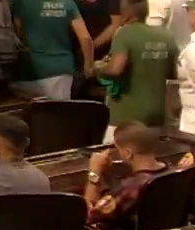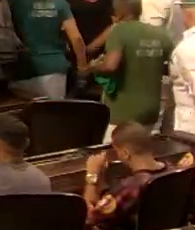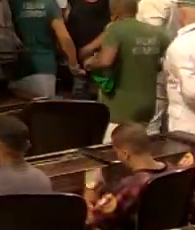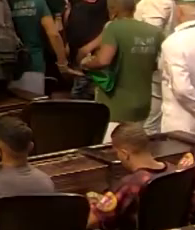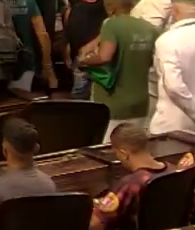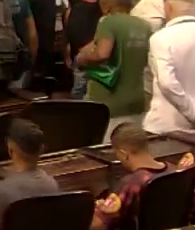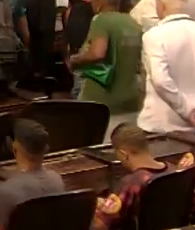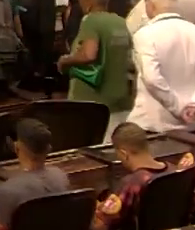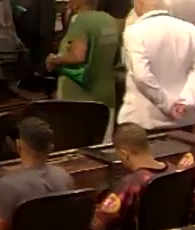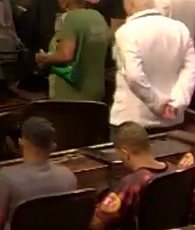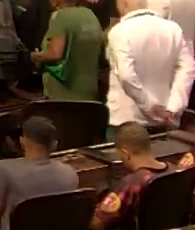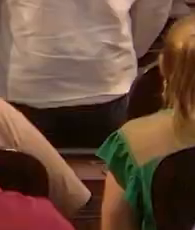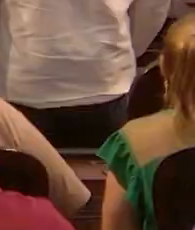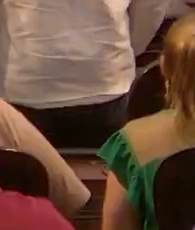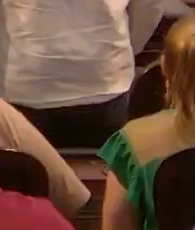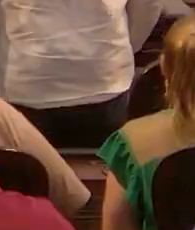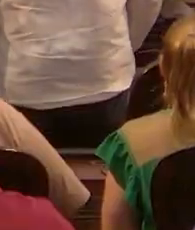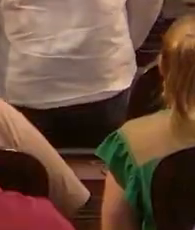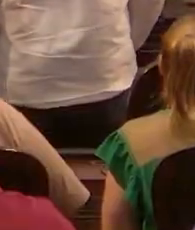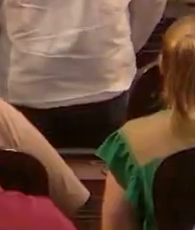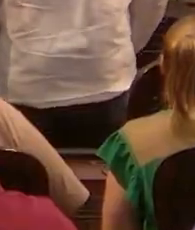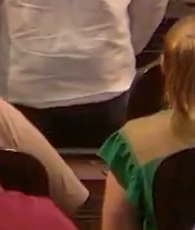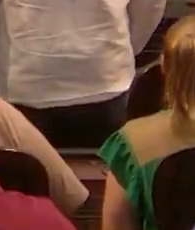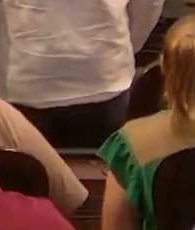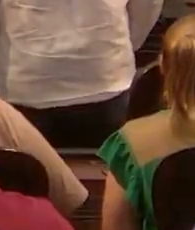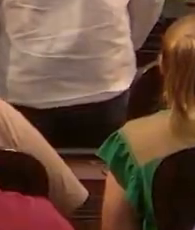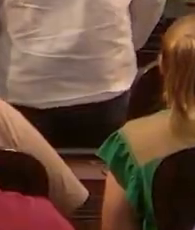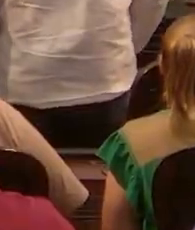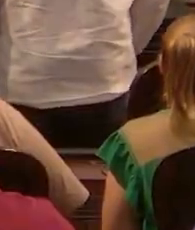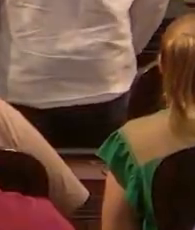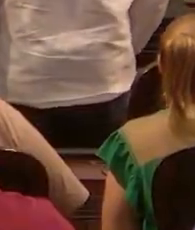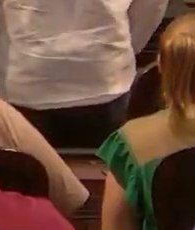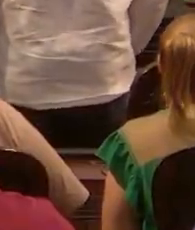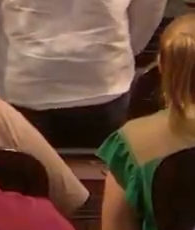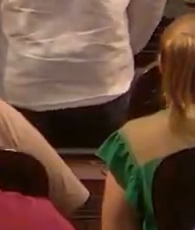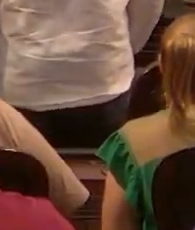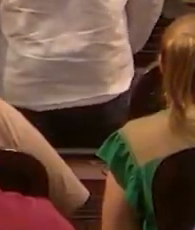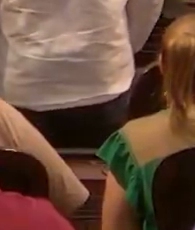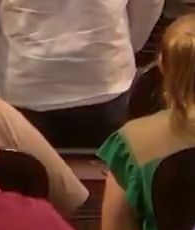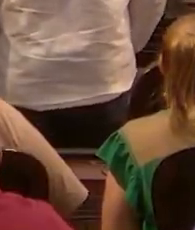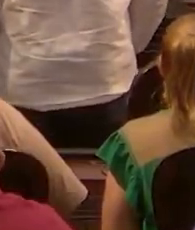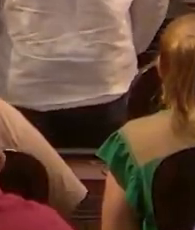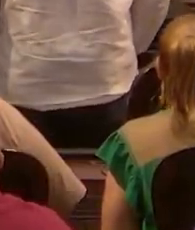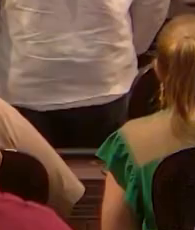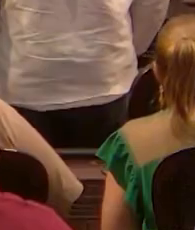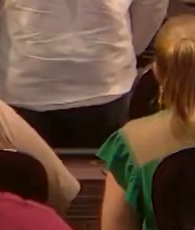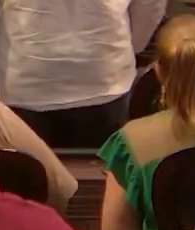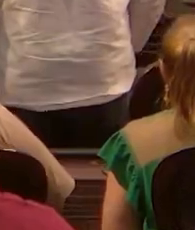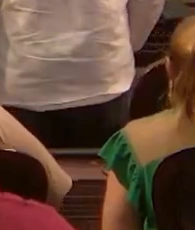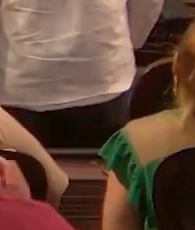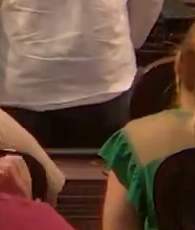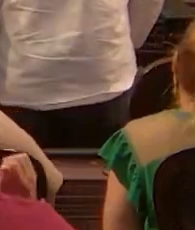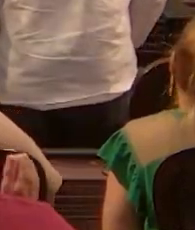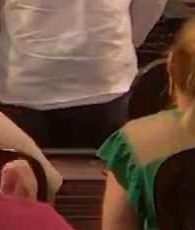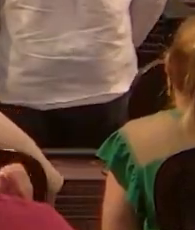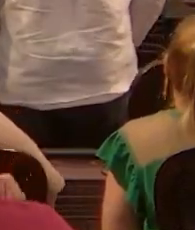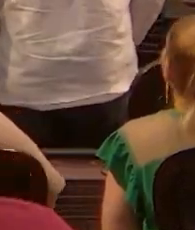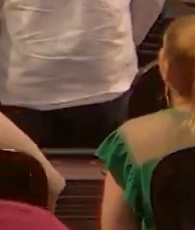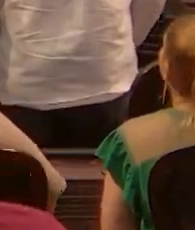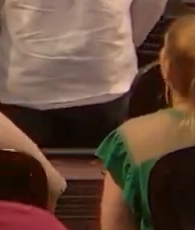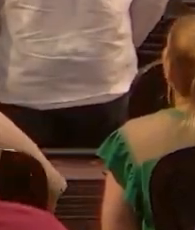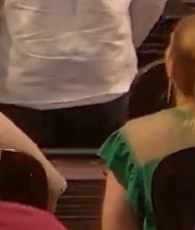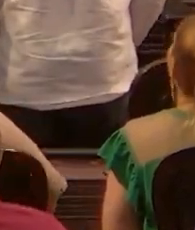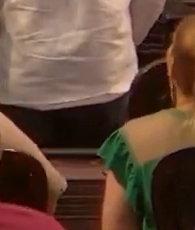pra lamber, é xirê pra orixá. Pela fé que atravessa as revoltas do oceano. Respeite